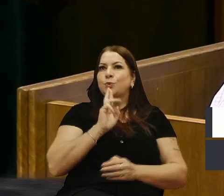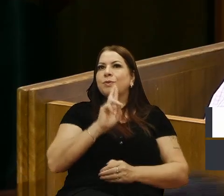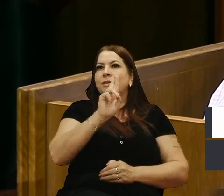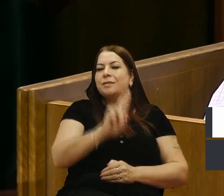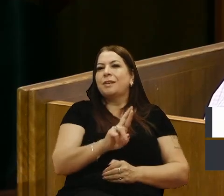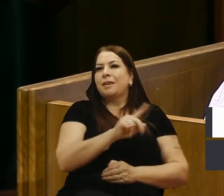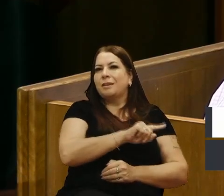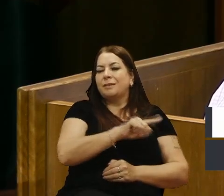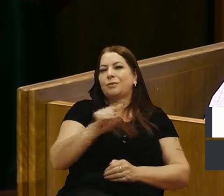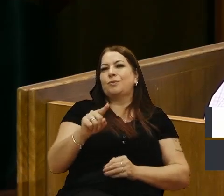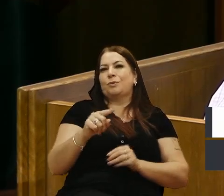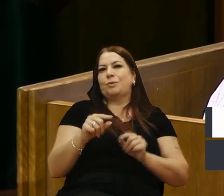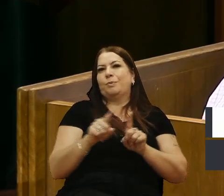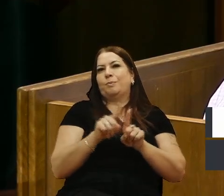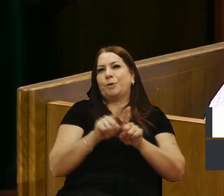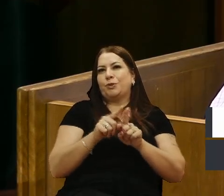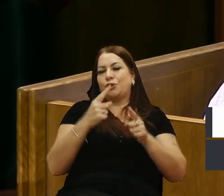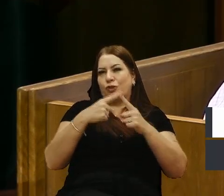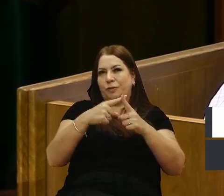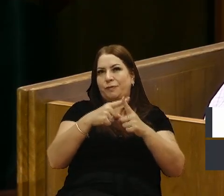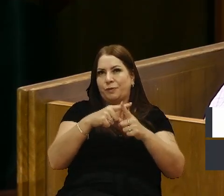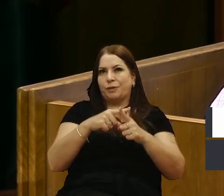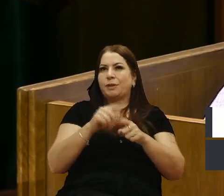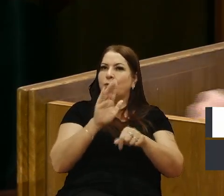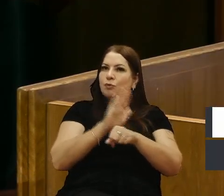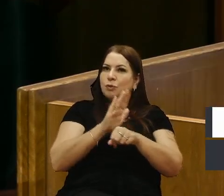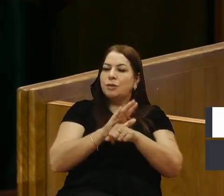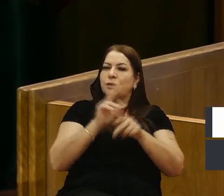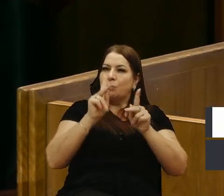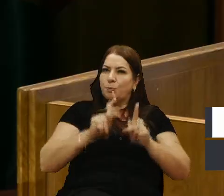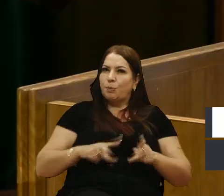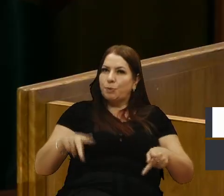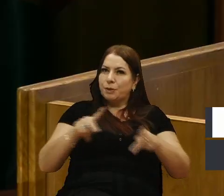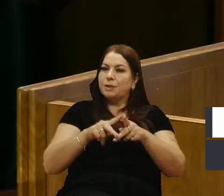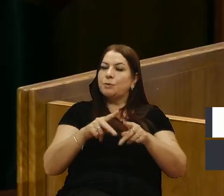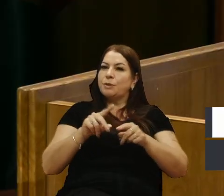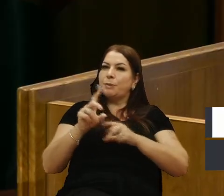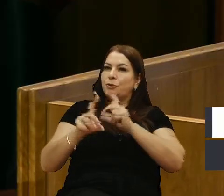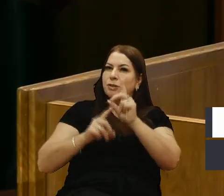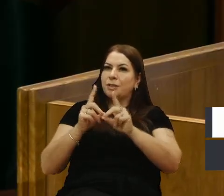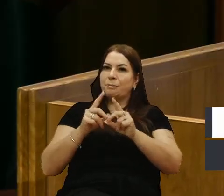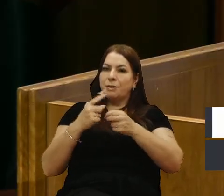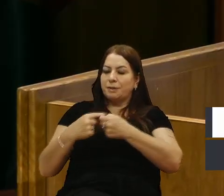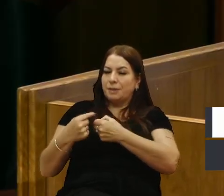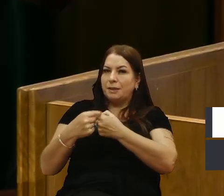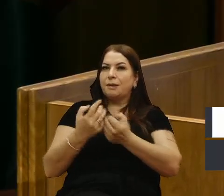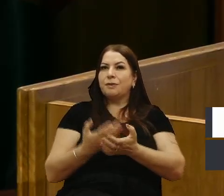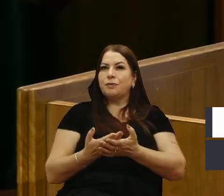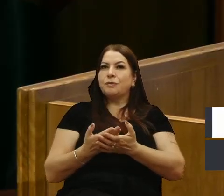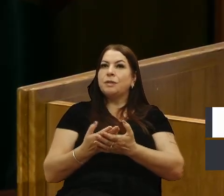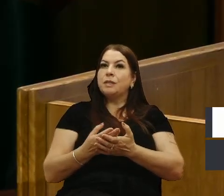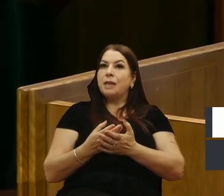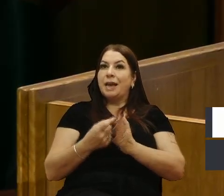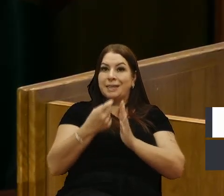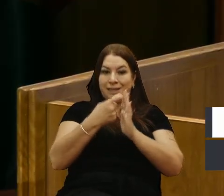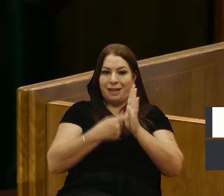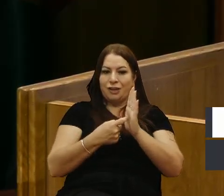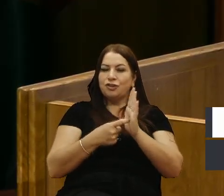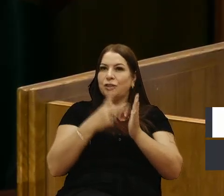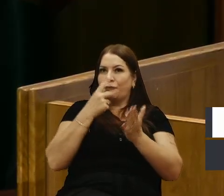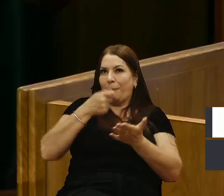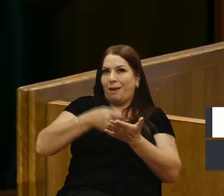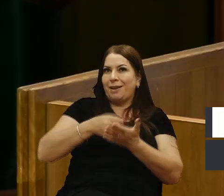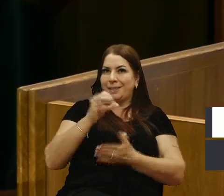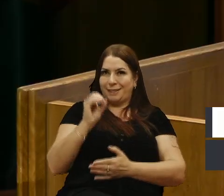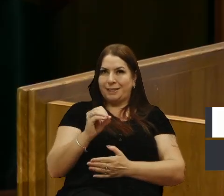na mobilidade urbana, no acesso da população aos serviços e na própria dinâmica econômica das cidades. A tarifa zero parte de